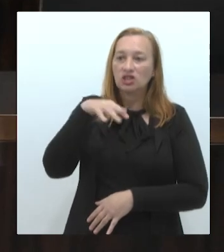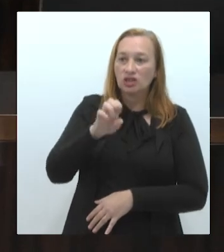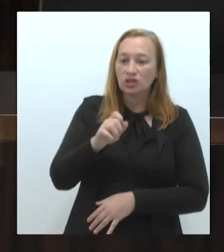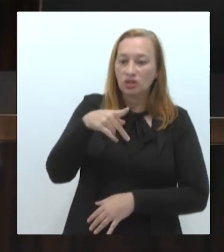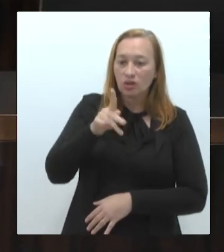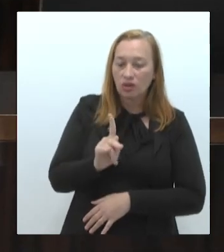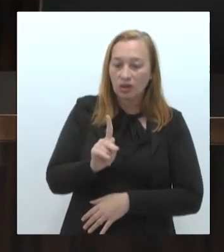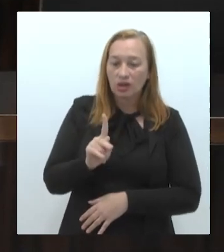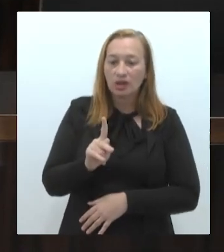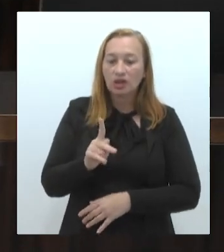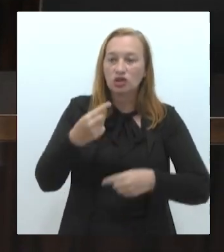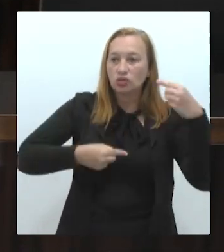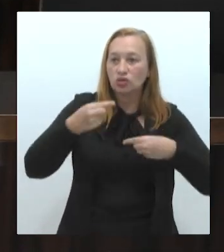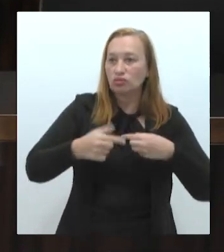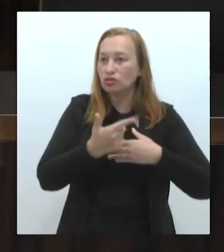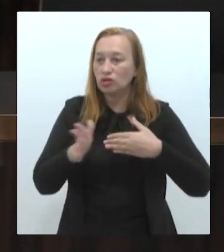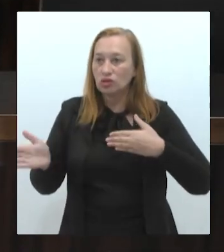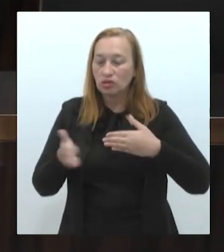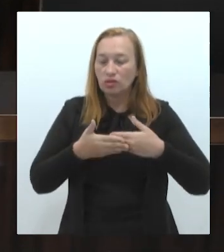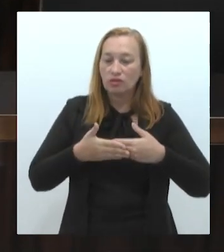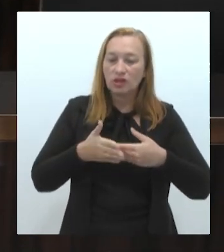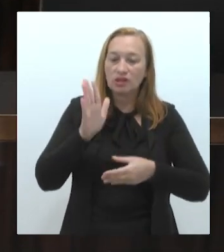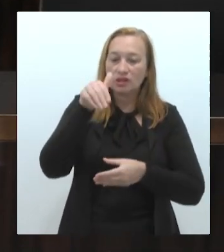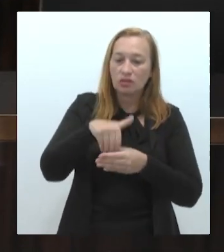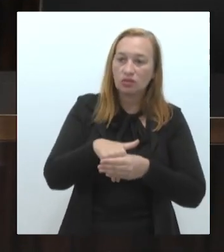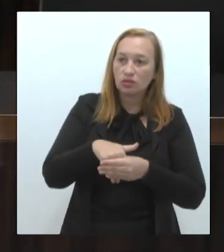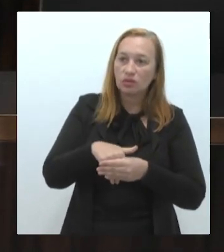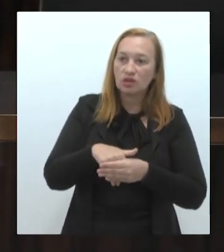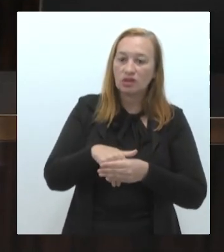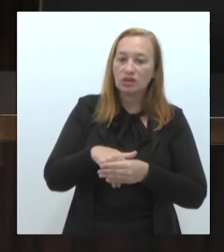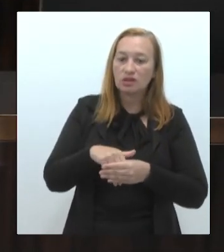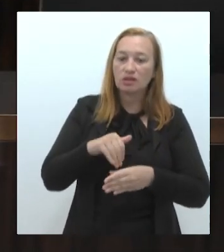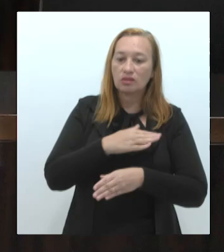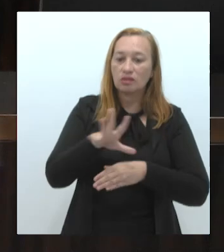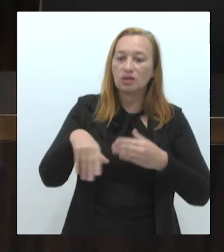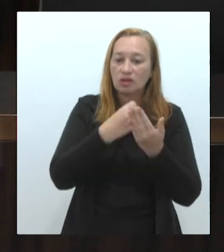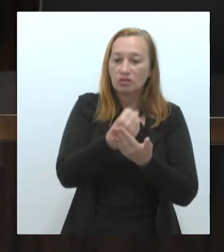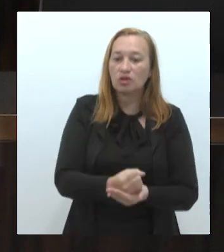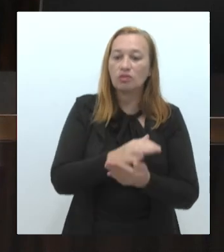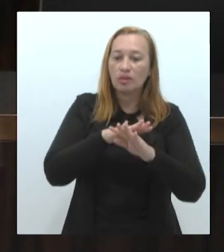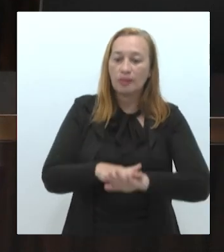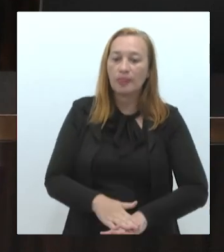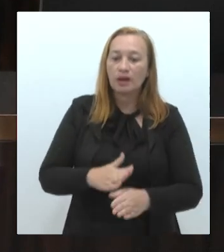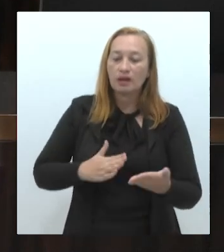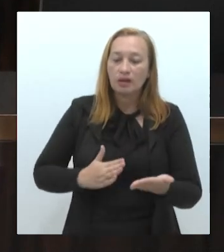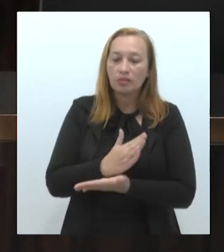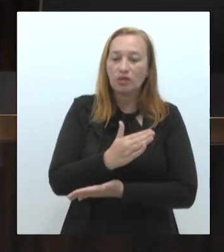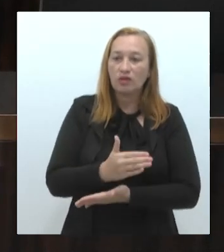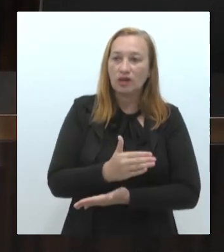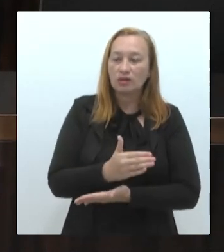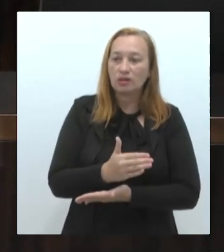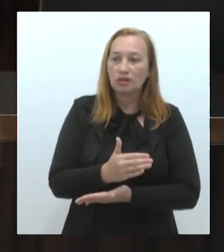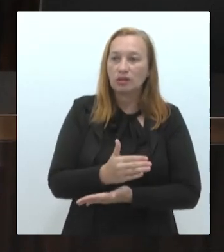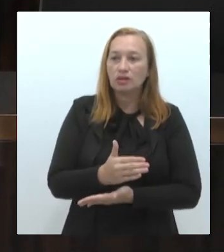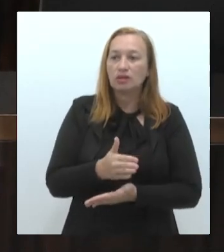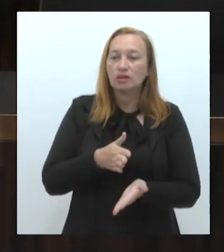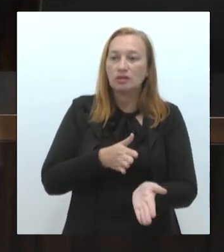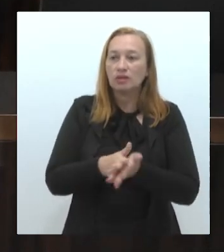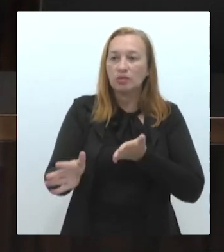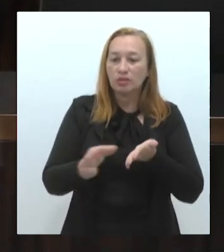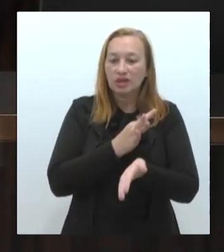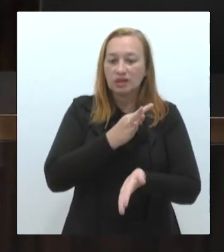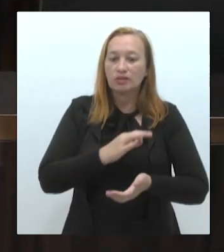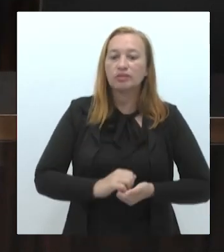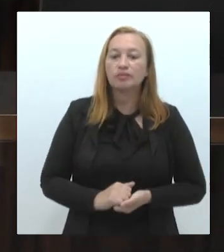discussão. Não havendo quem queira discutir, encerrada a discussão e votação. Senhores que aprovam, mas como estão, aprovado. Vai à